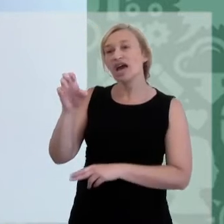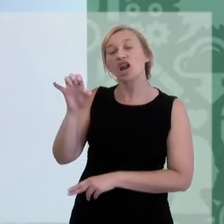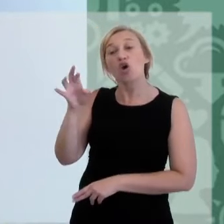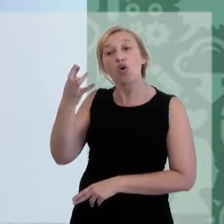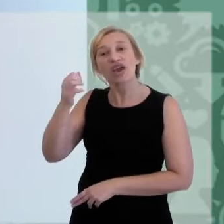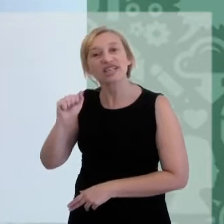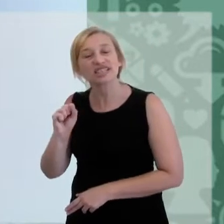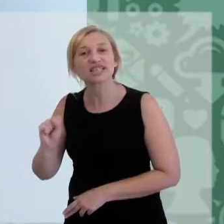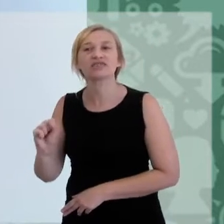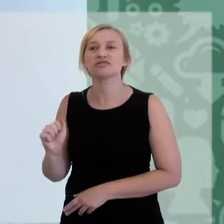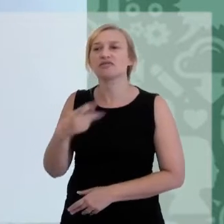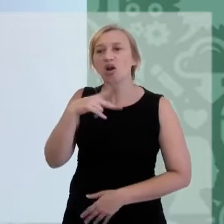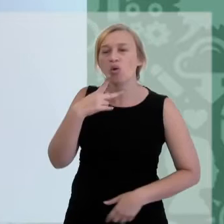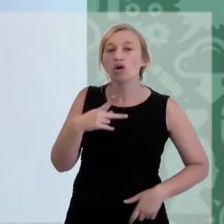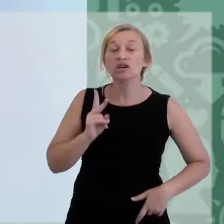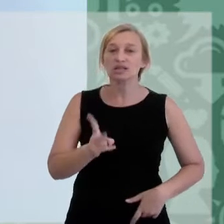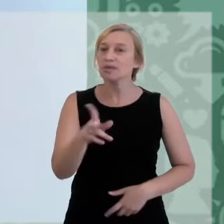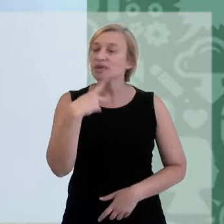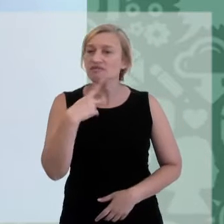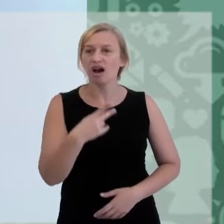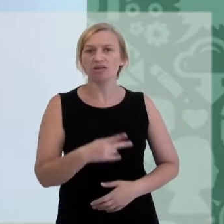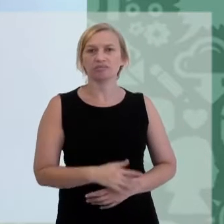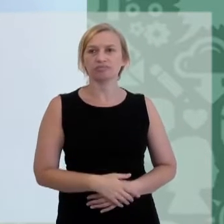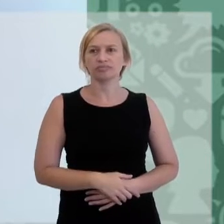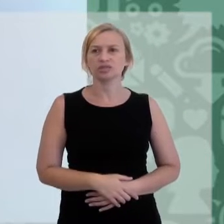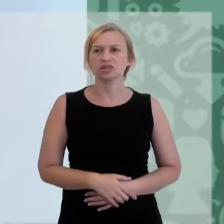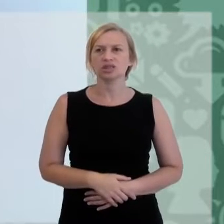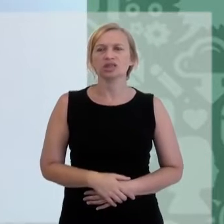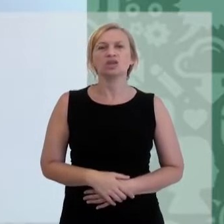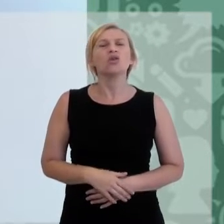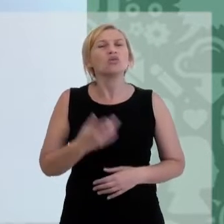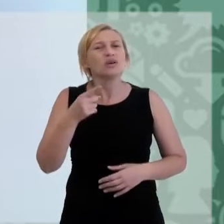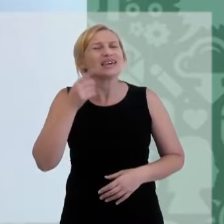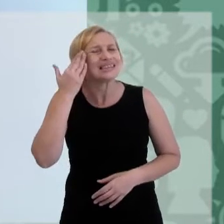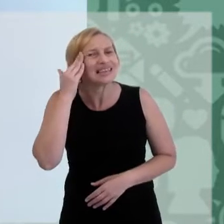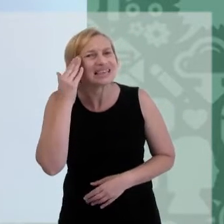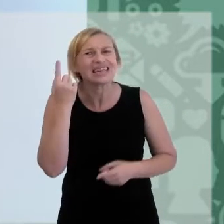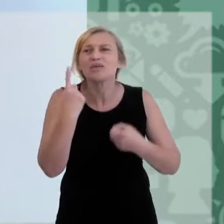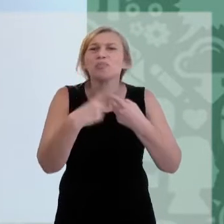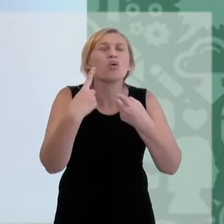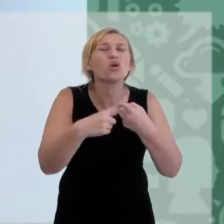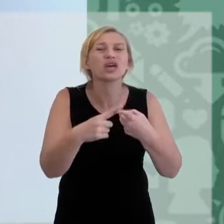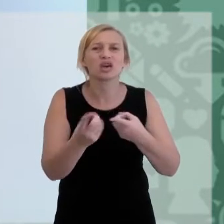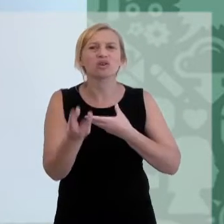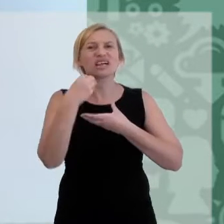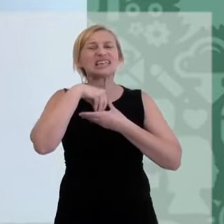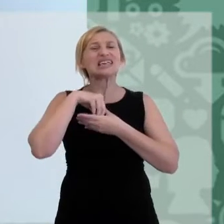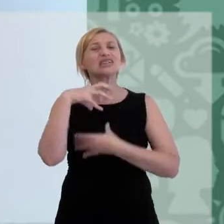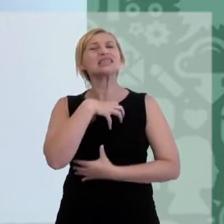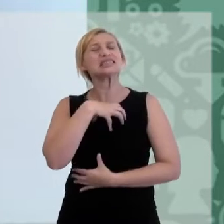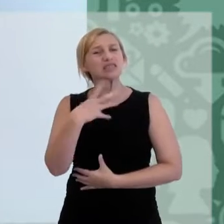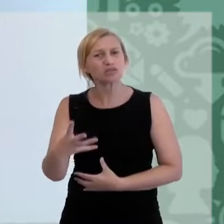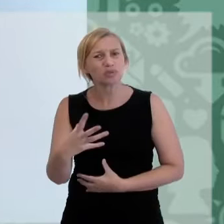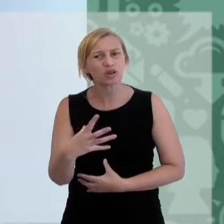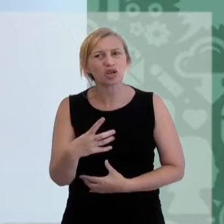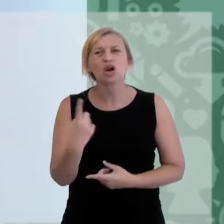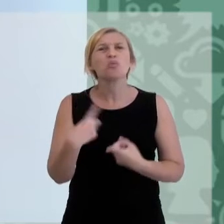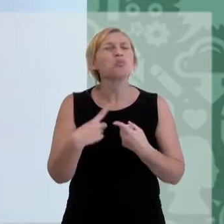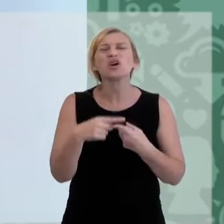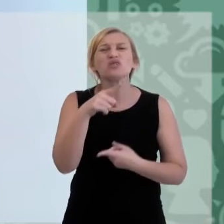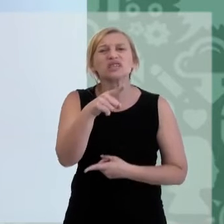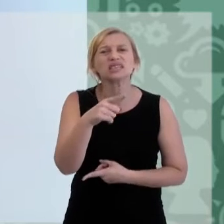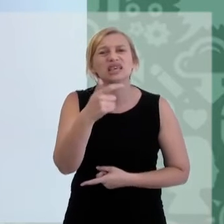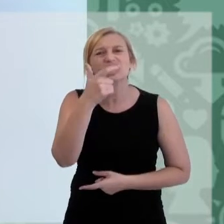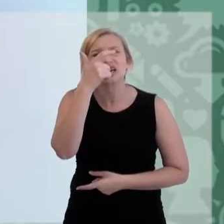sabe? E o que eu sempre falo para elas, né? Elas têm que buscar entender o porquê. O que está por trás desse sentimento? Por que quer